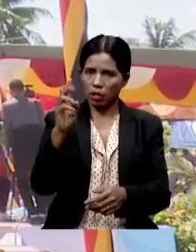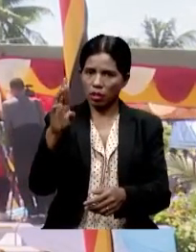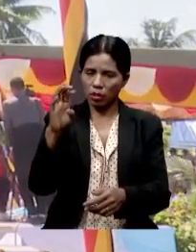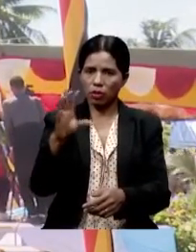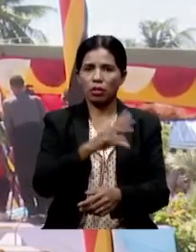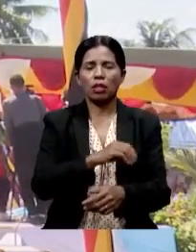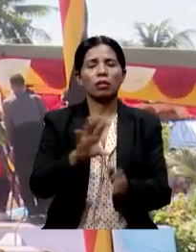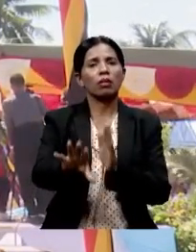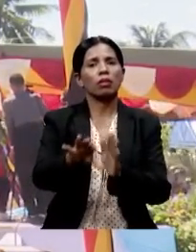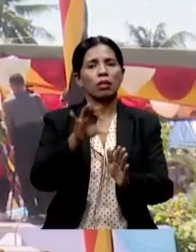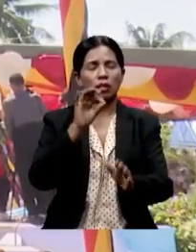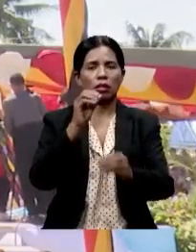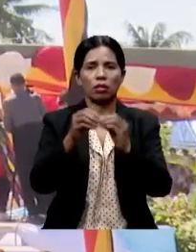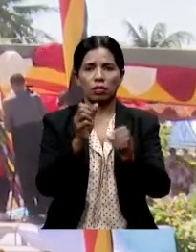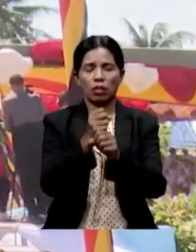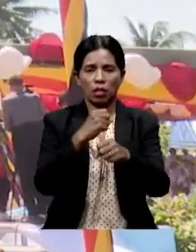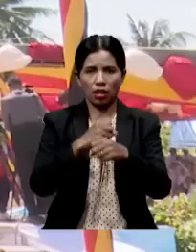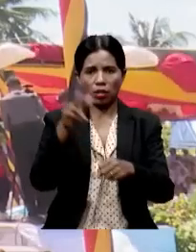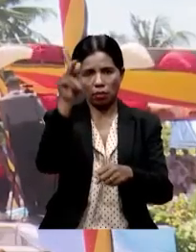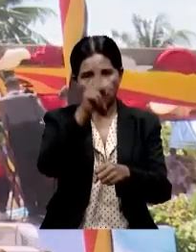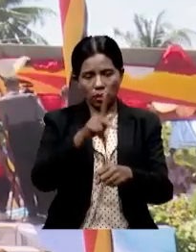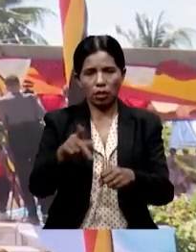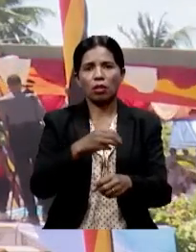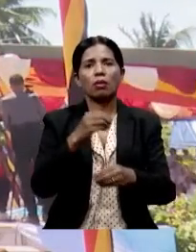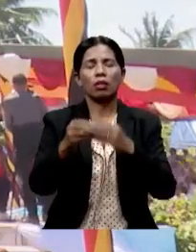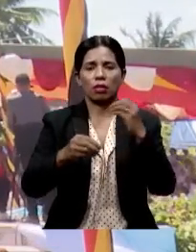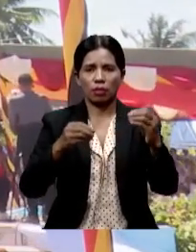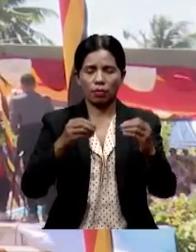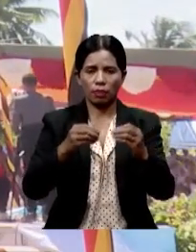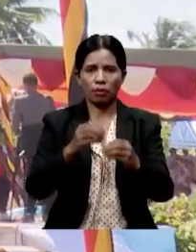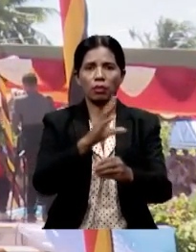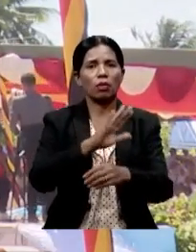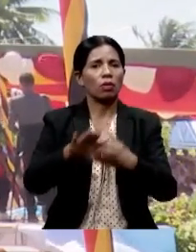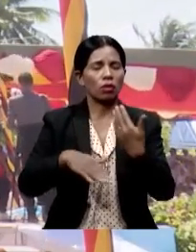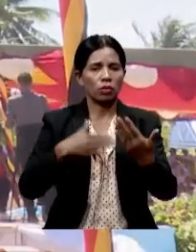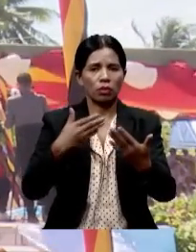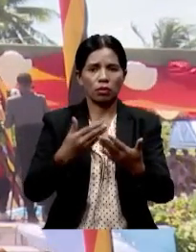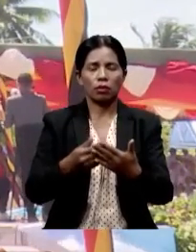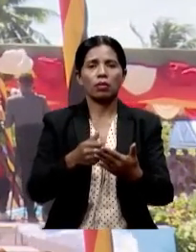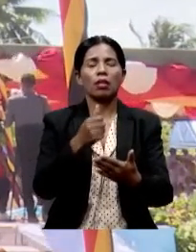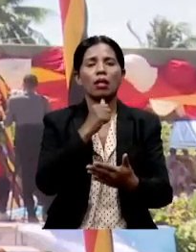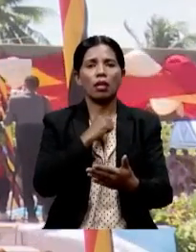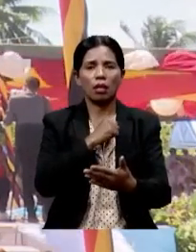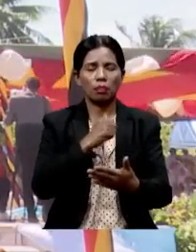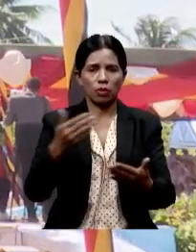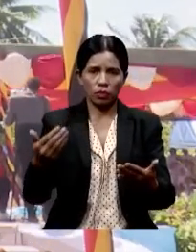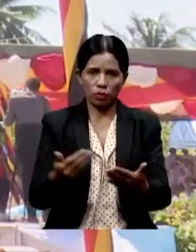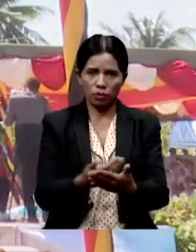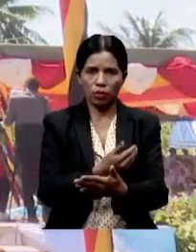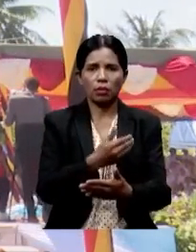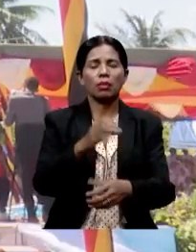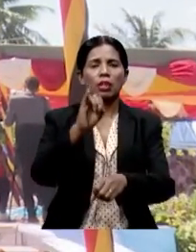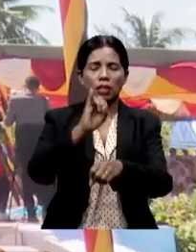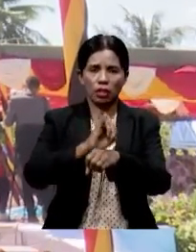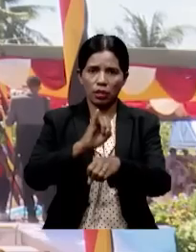aprofundada pesquisa conduzida pela Nunciatura Apostólica, como novo pastor desta amada